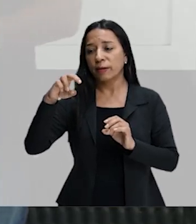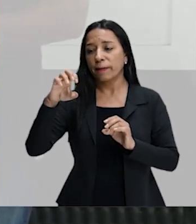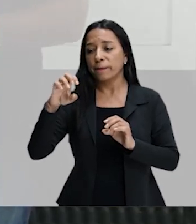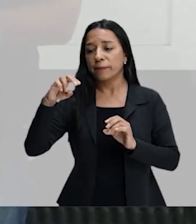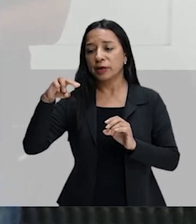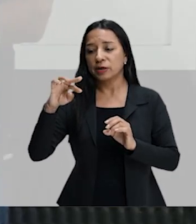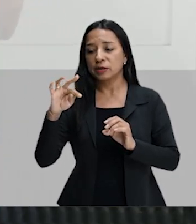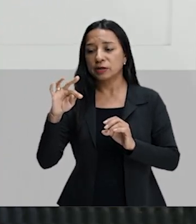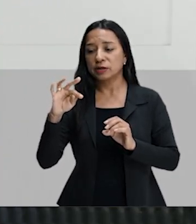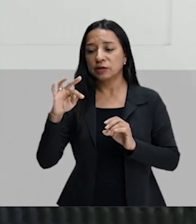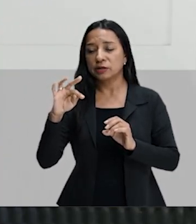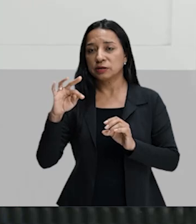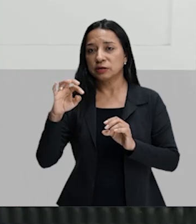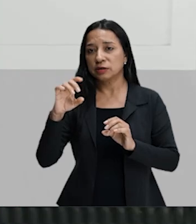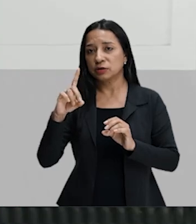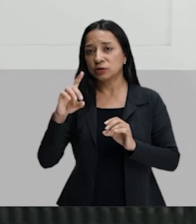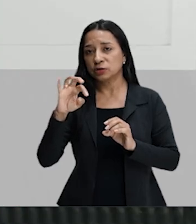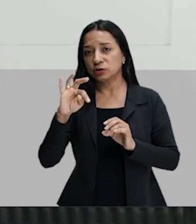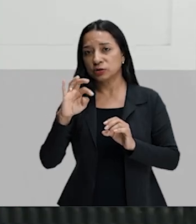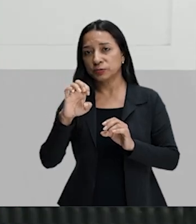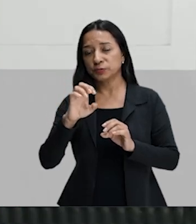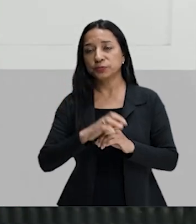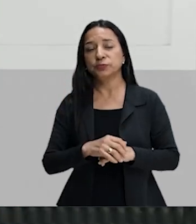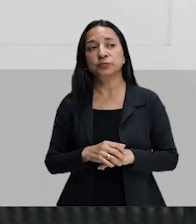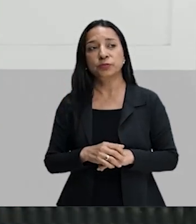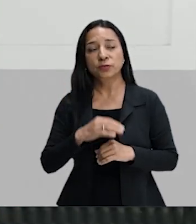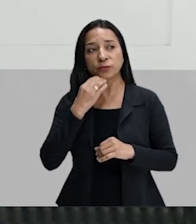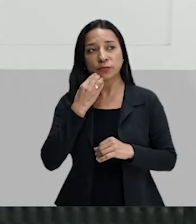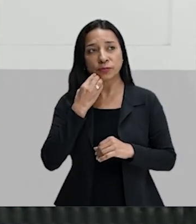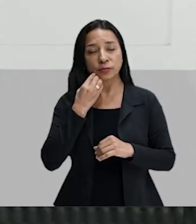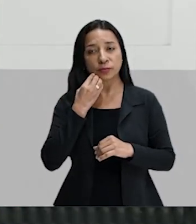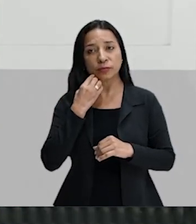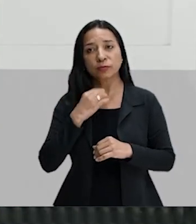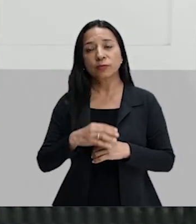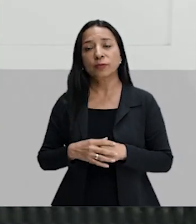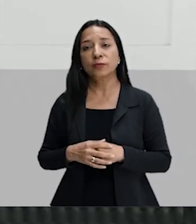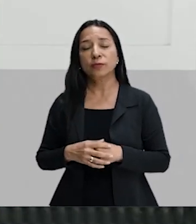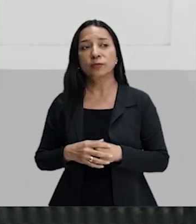só. É um coeficiente que não acompanha a variável. Então, esse A,